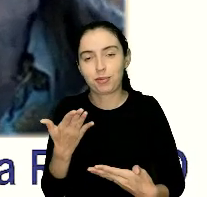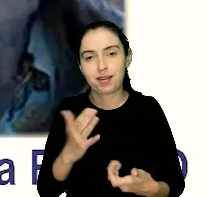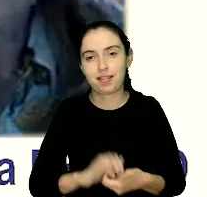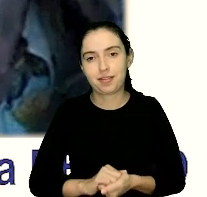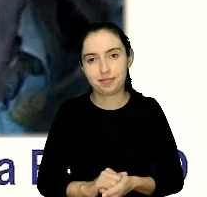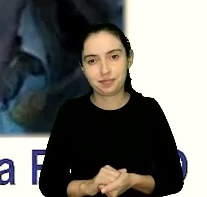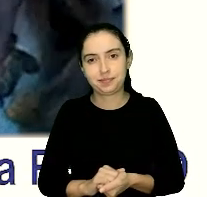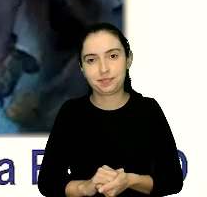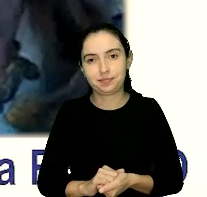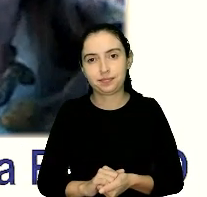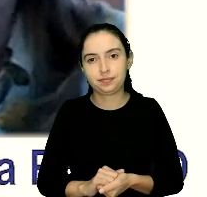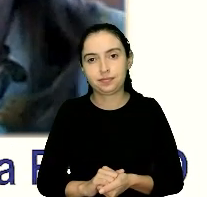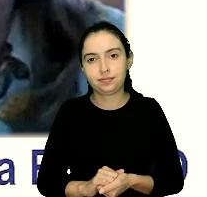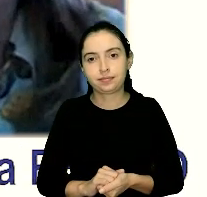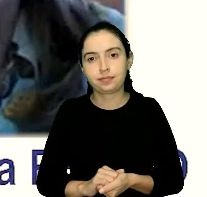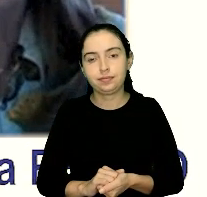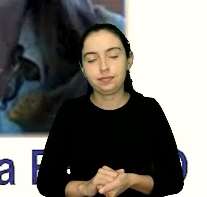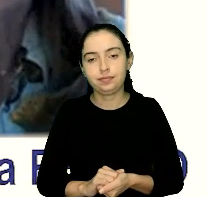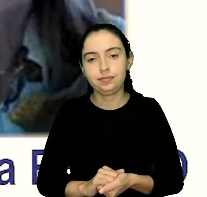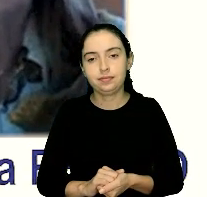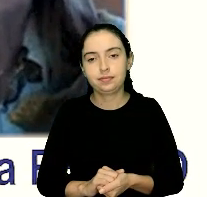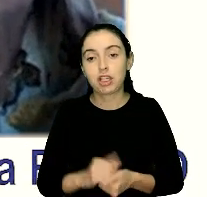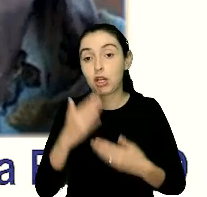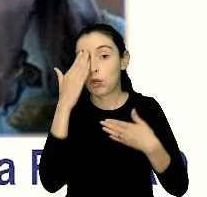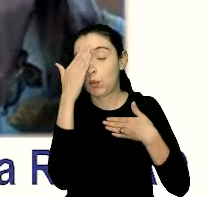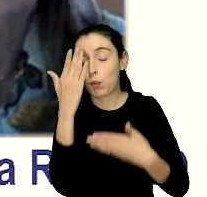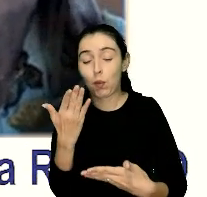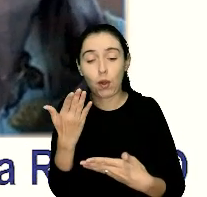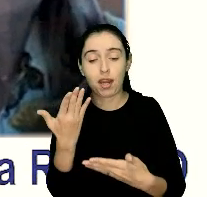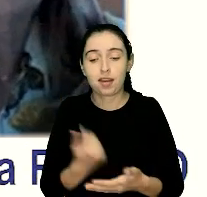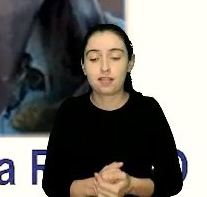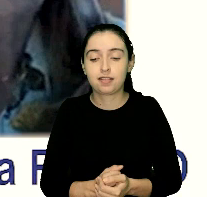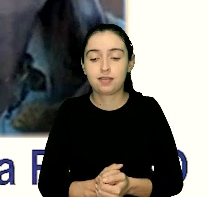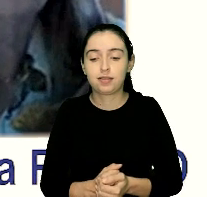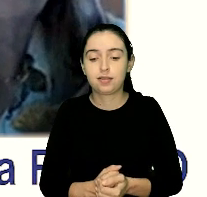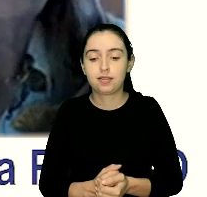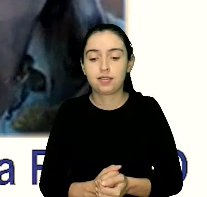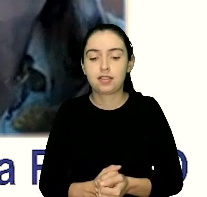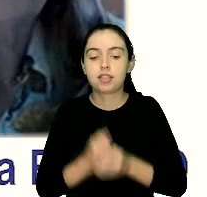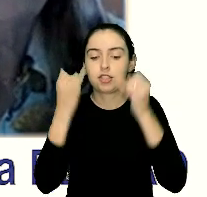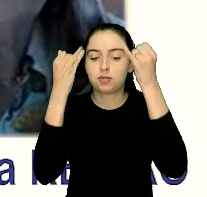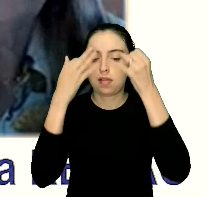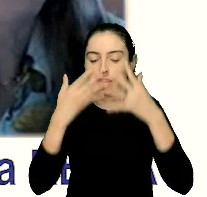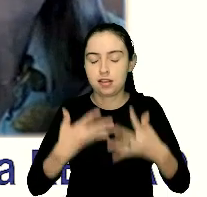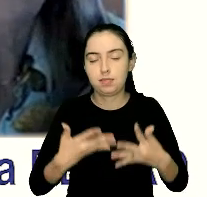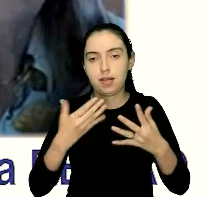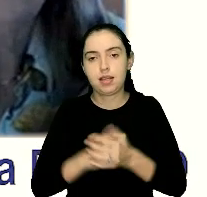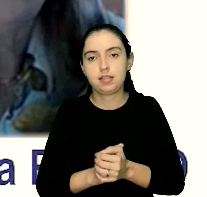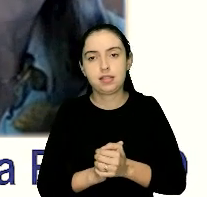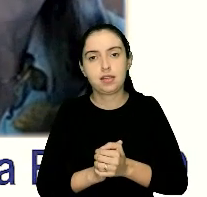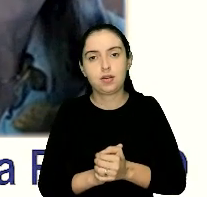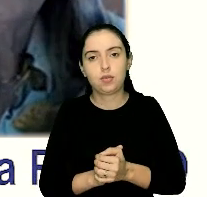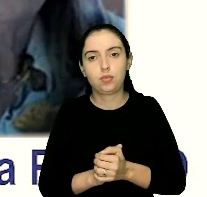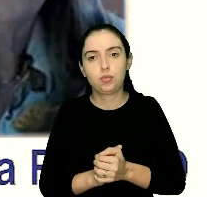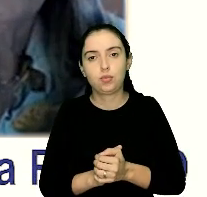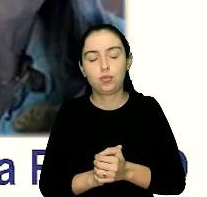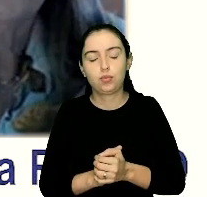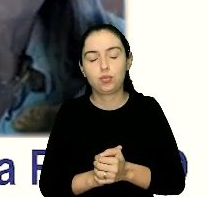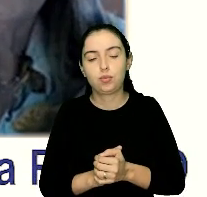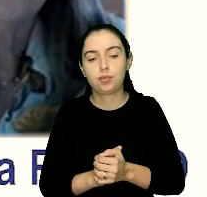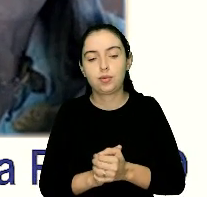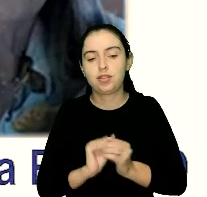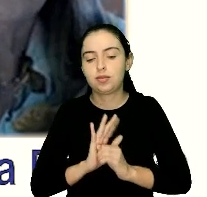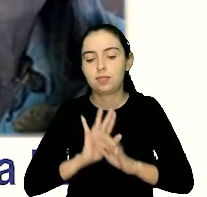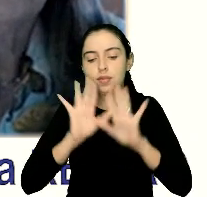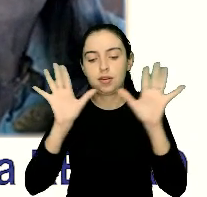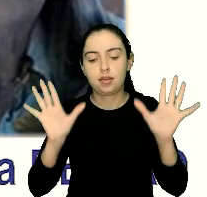Nós aqui agradecemos pelos esclarecimentos e contextualização desse programa